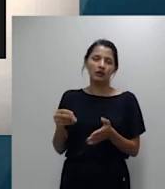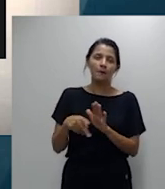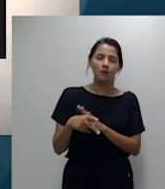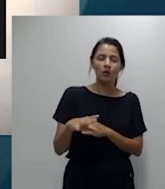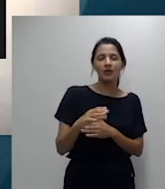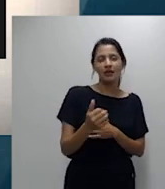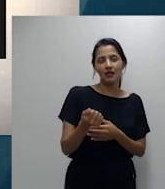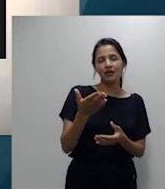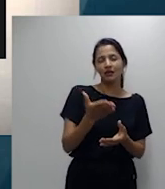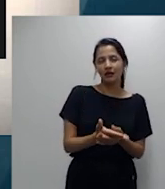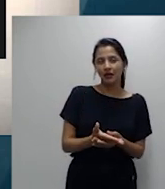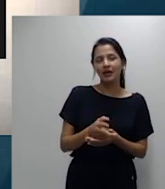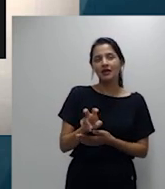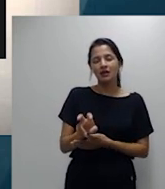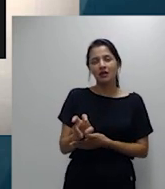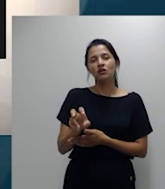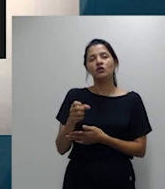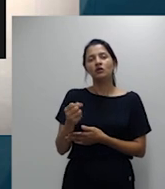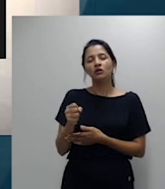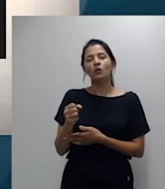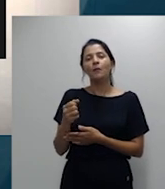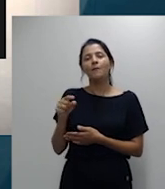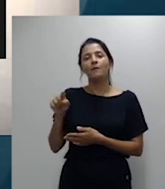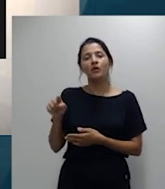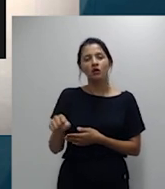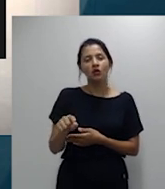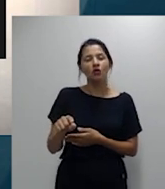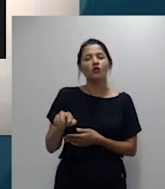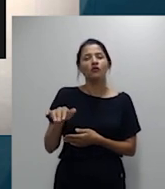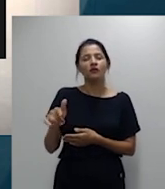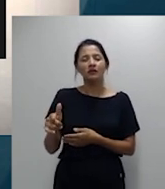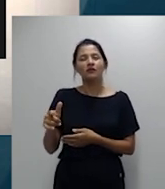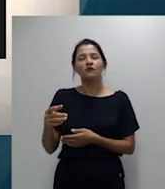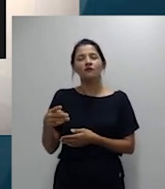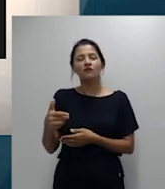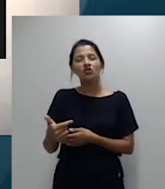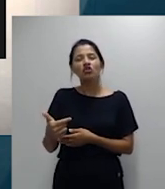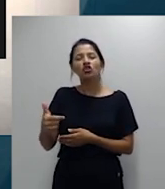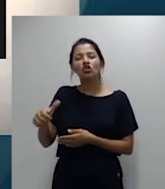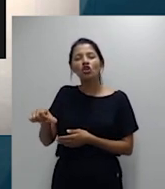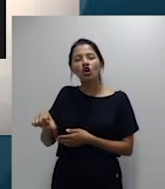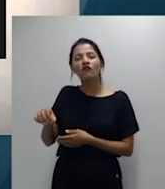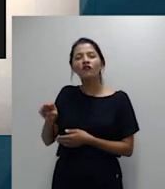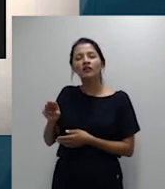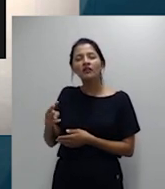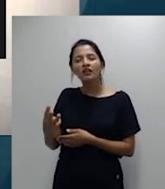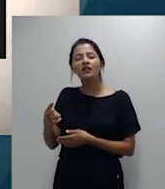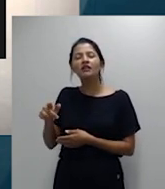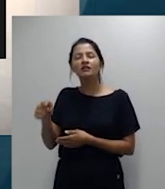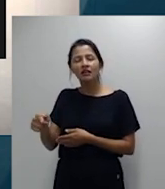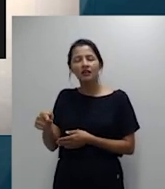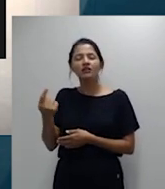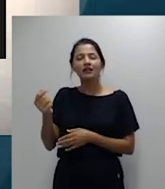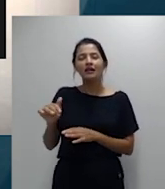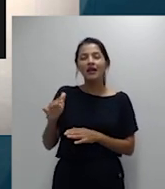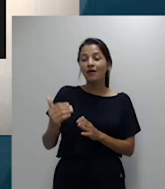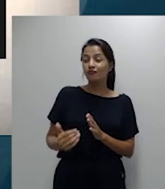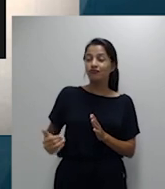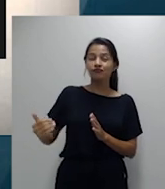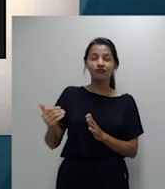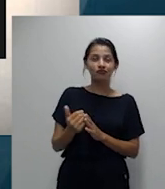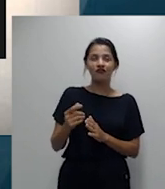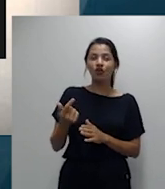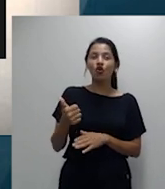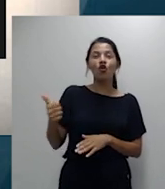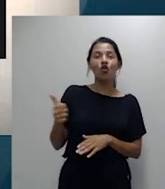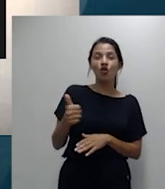581 milhões 805 tem 27 a verba honorária alcança exorbitante valor de